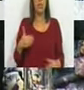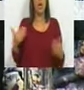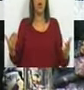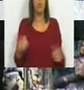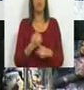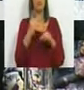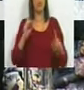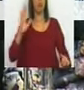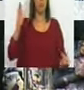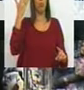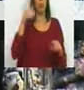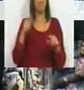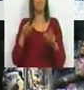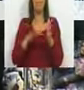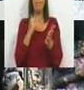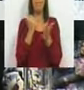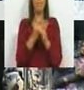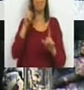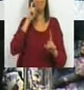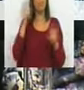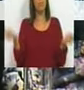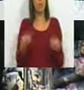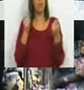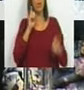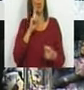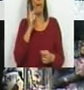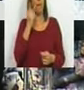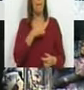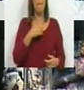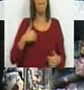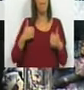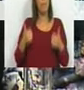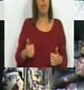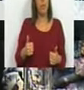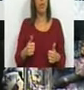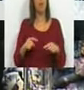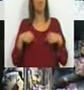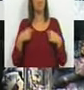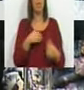e porque, em primeiro lugar, deve estar sempre a defesa e a promoção da qualidade de vida, do bem-estar e